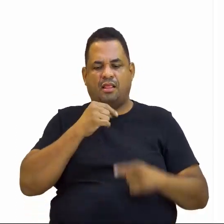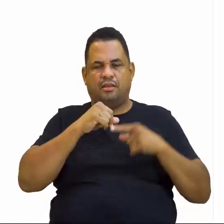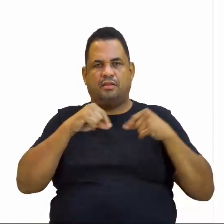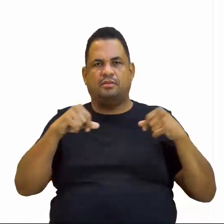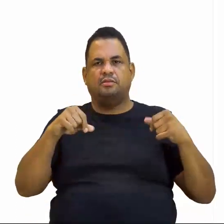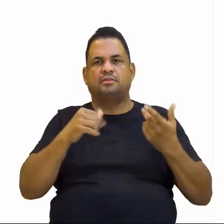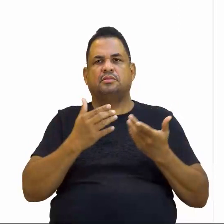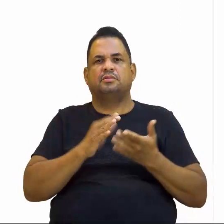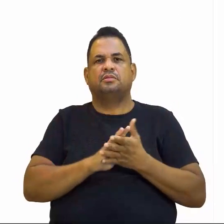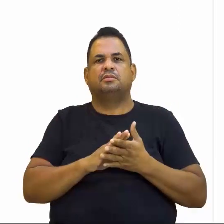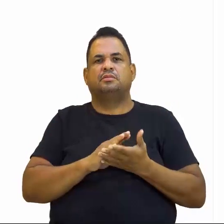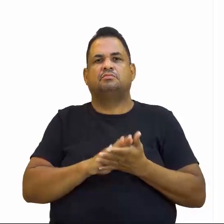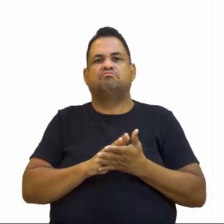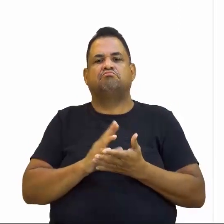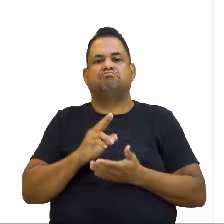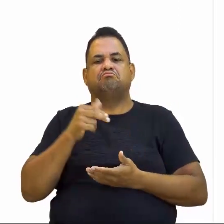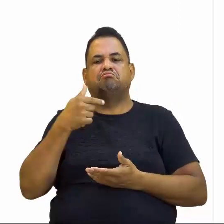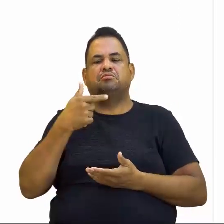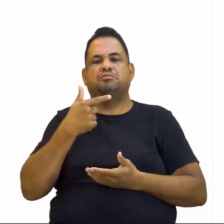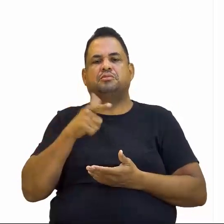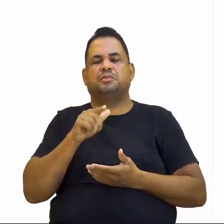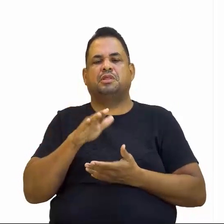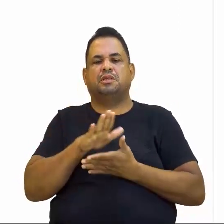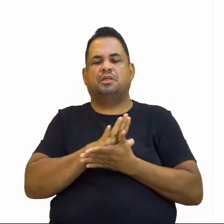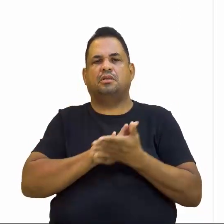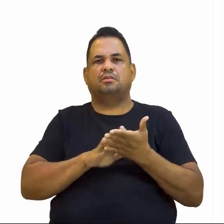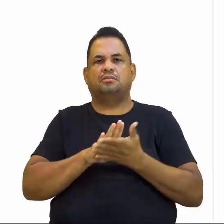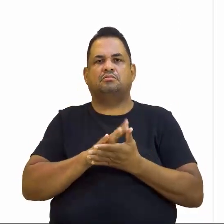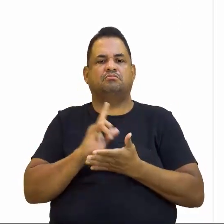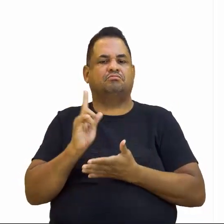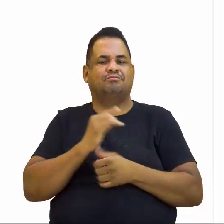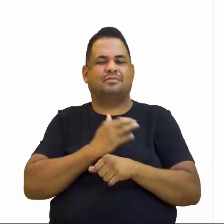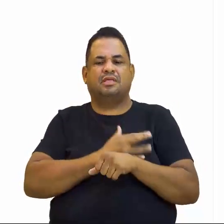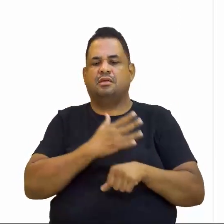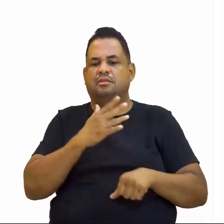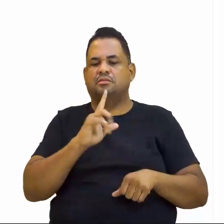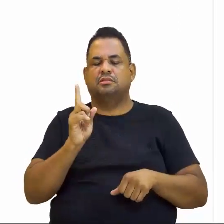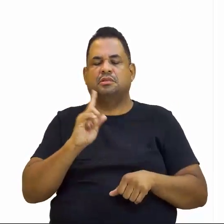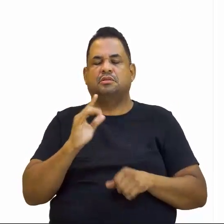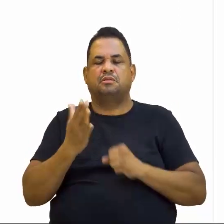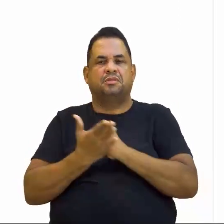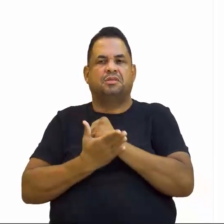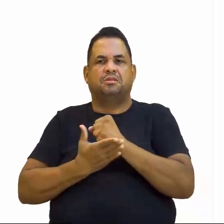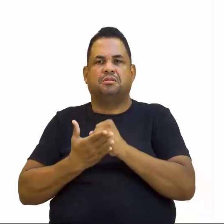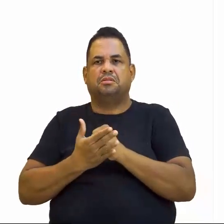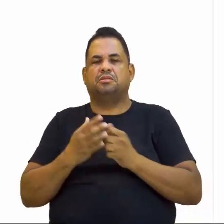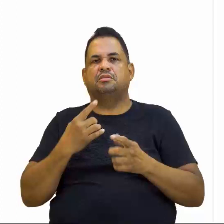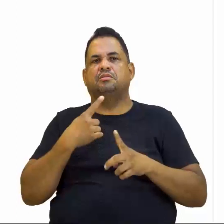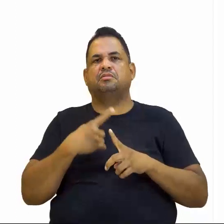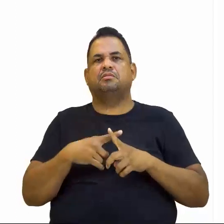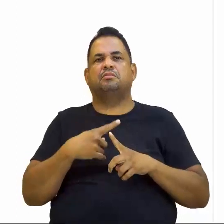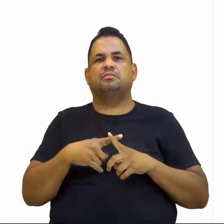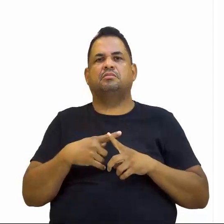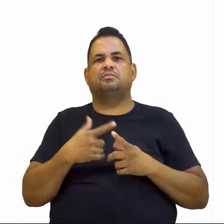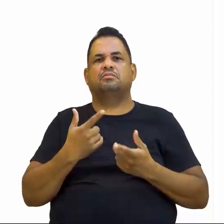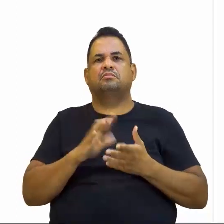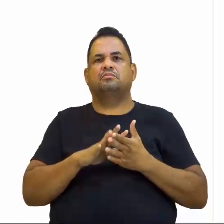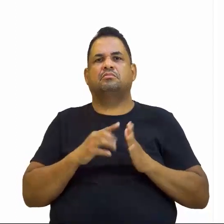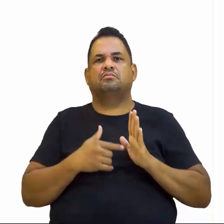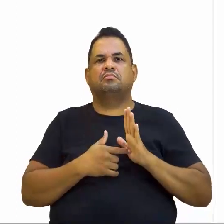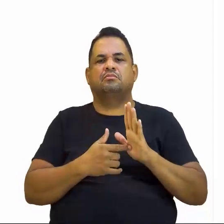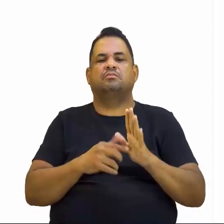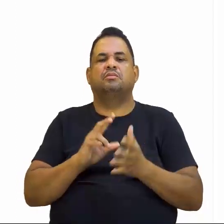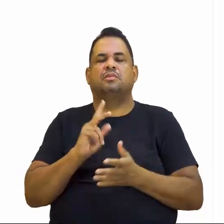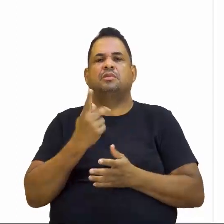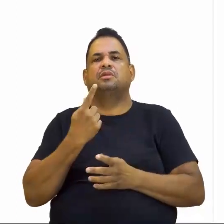sal neutro. Não é ácido e nem é básico. Por quê? Porque ele não apresenta